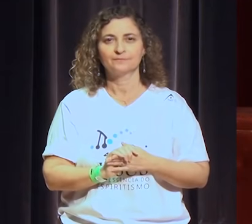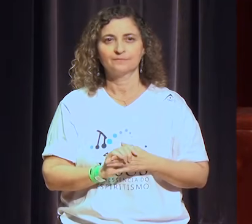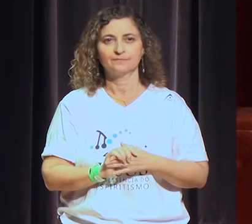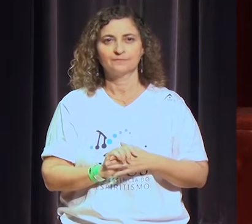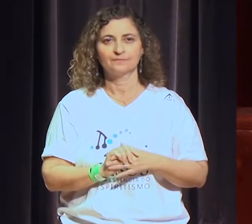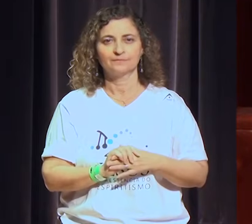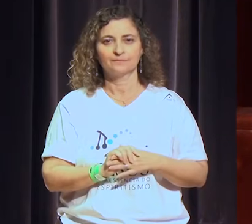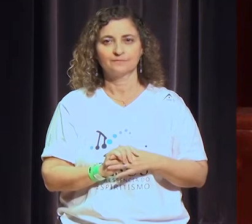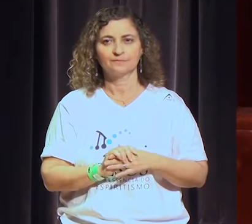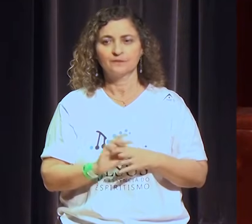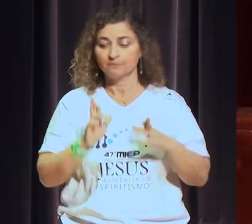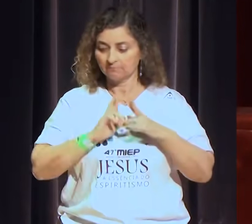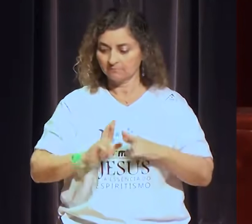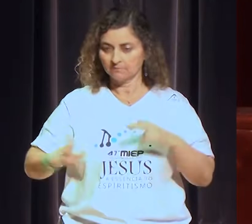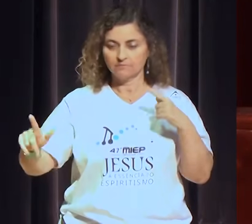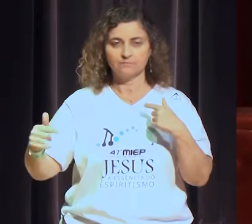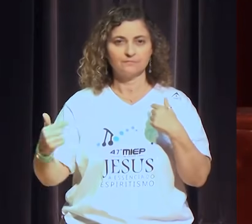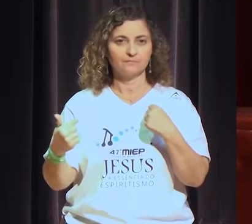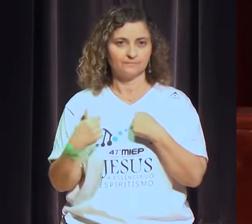Totalmente diferente.